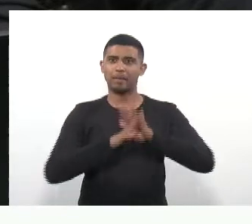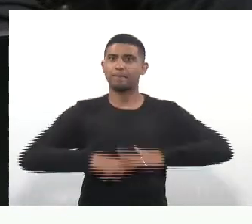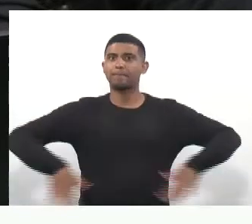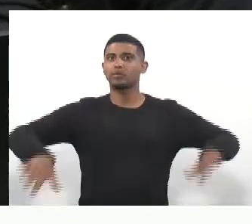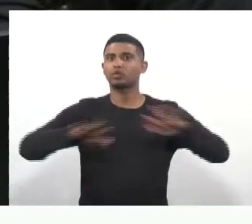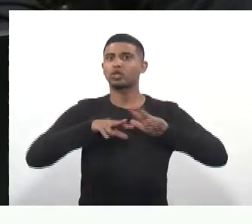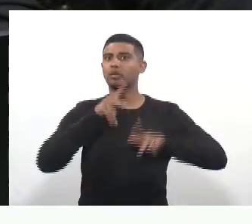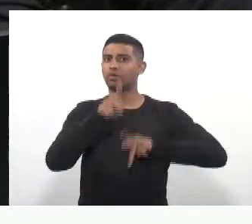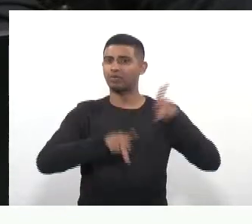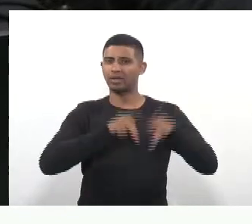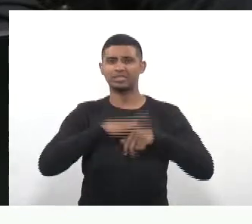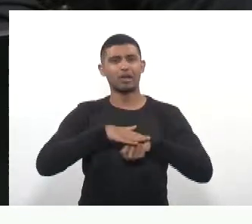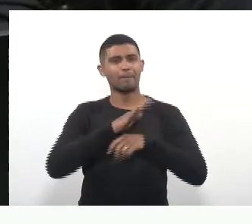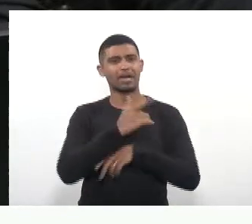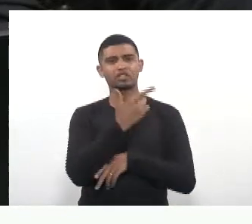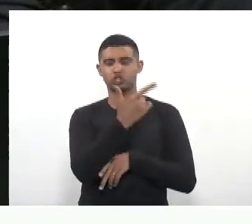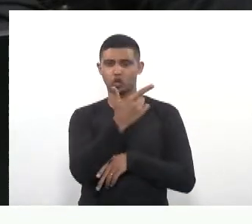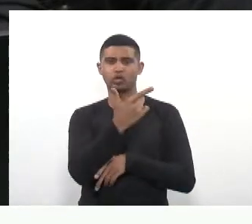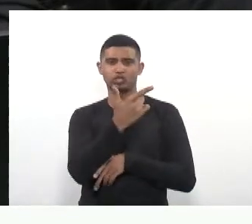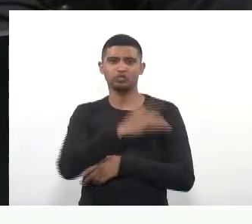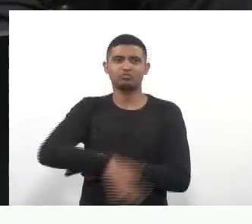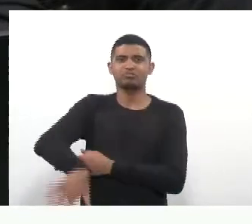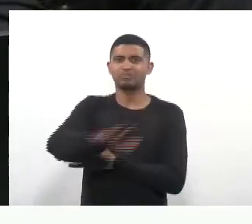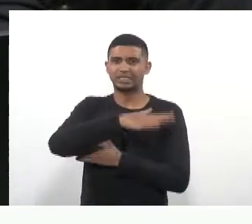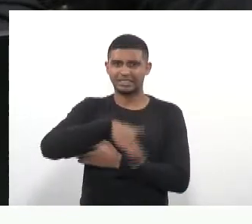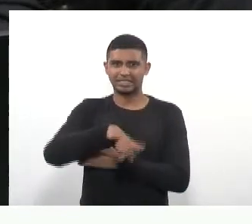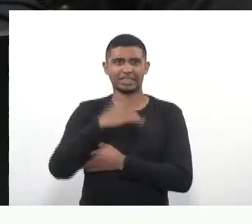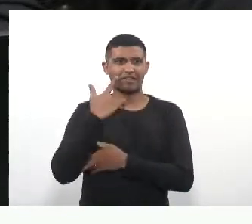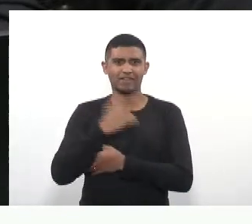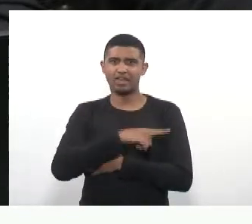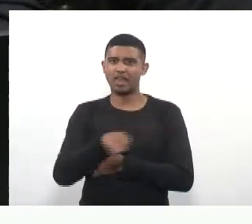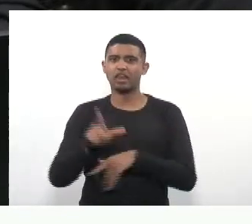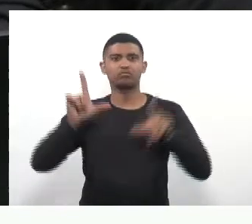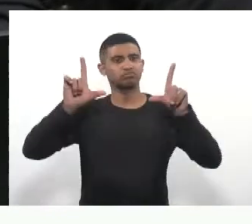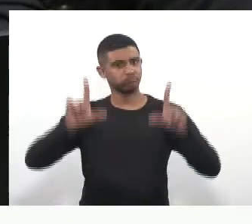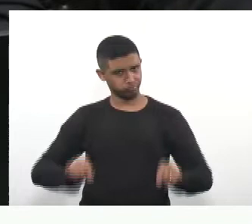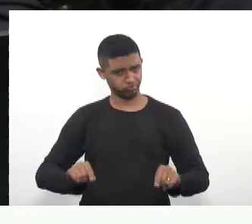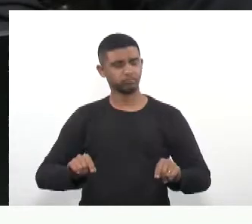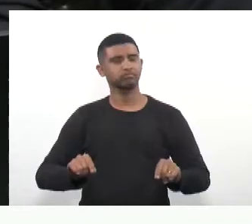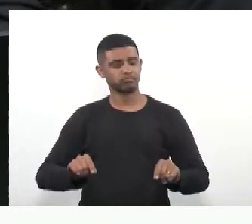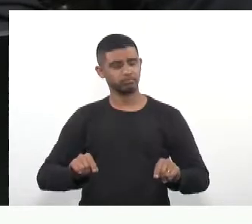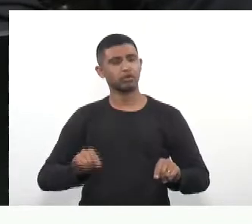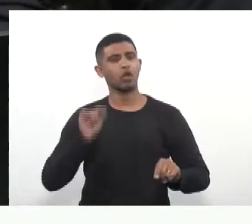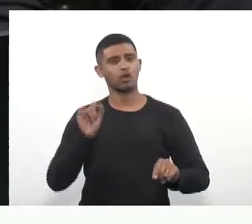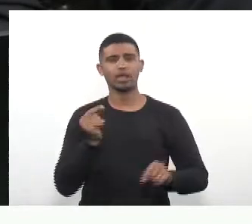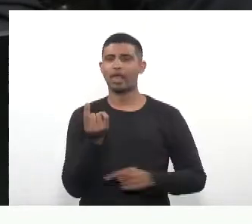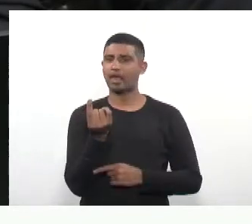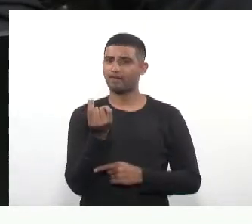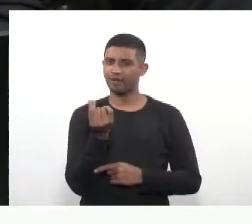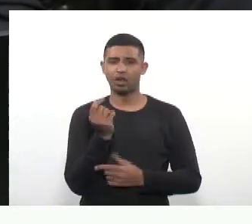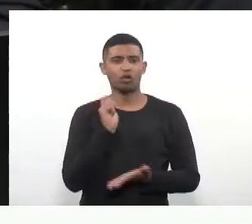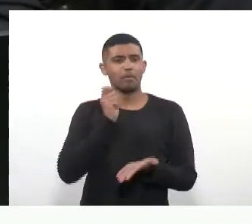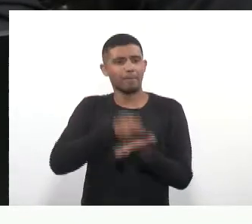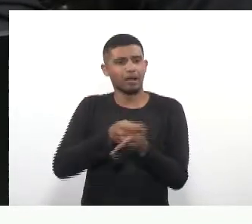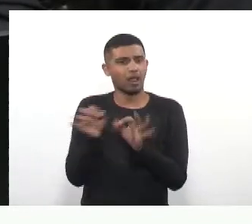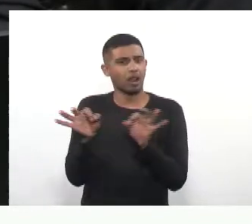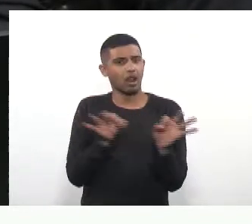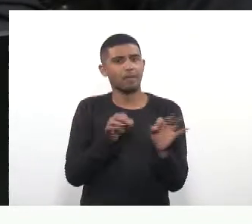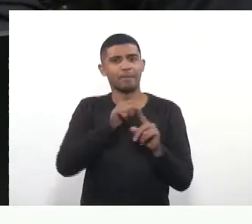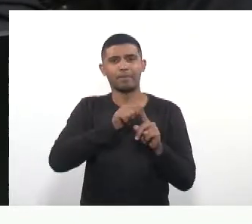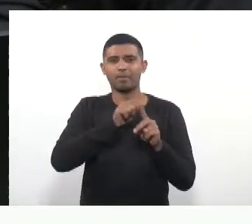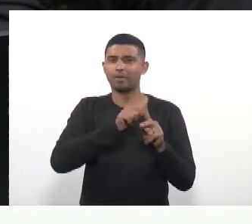da população, mais de 2/3 da população, terão redução nos valores pagos efetivamente no fim do mês.